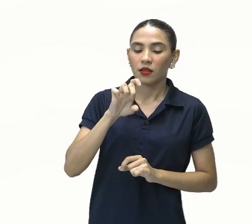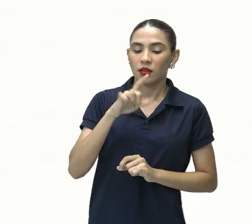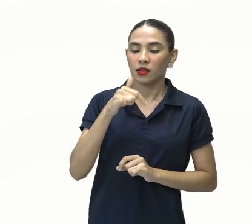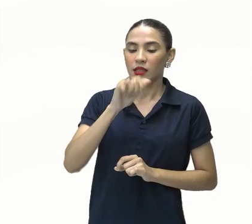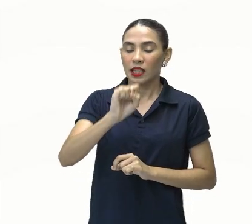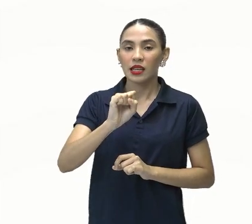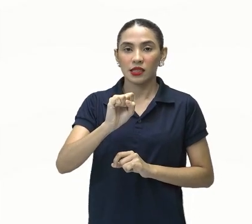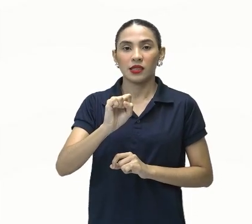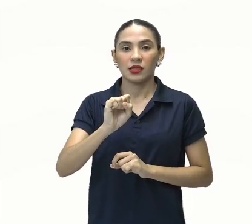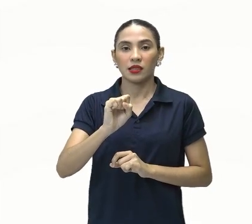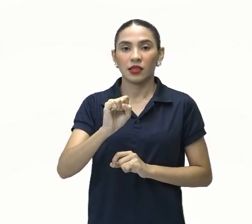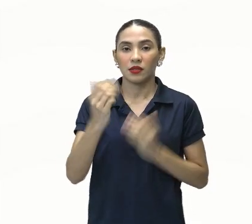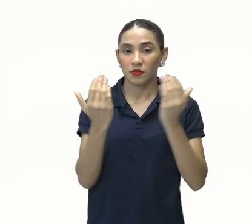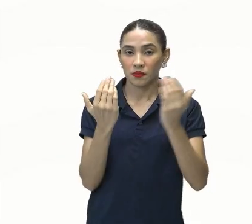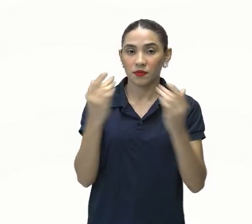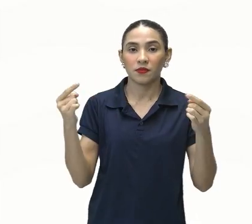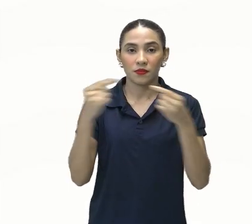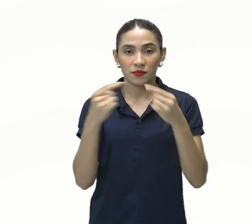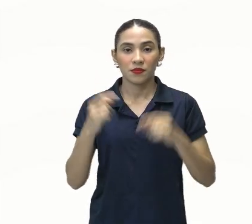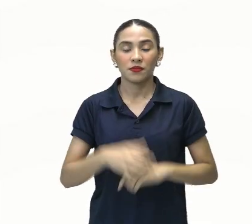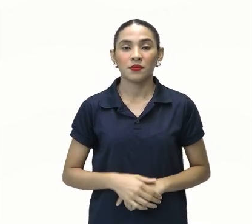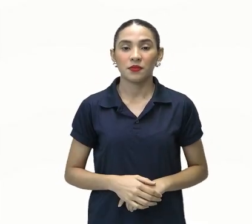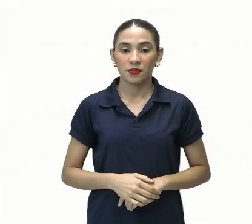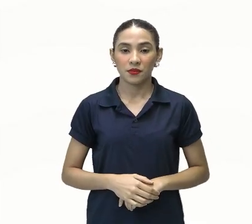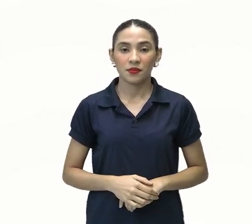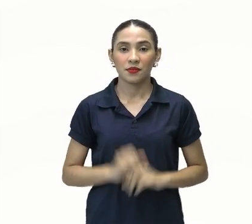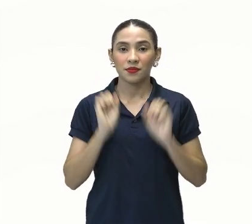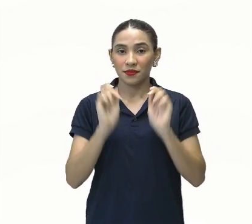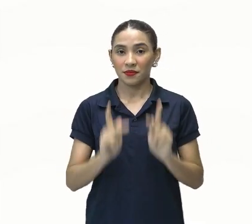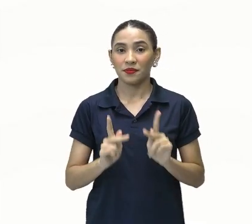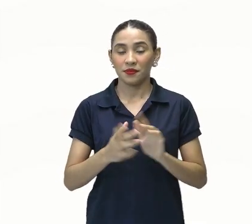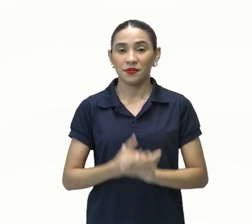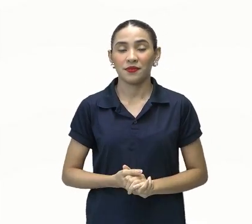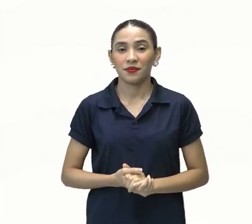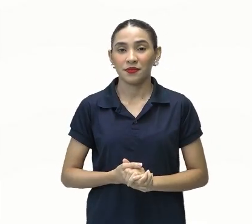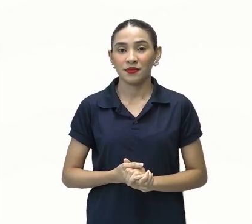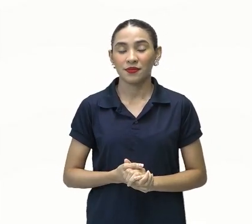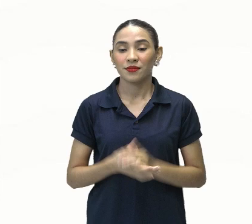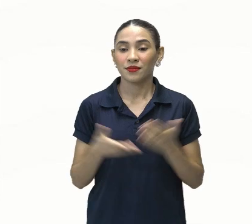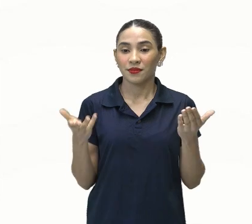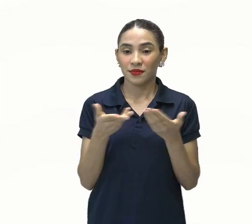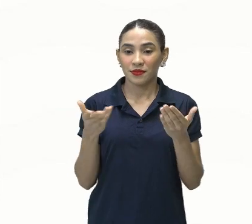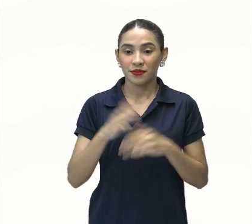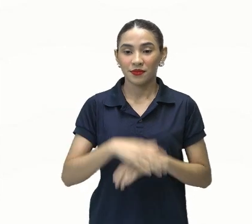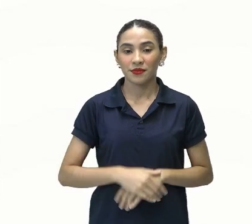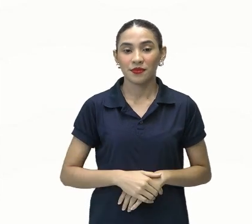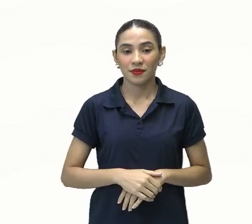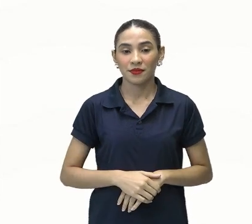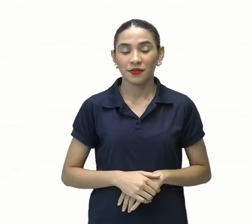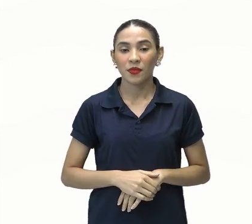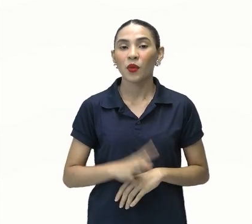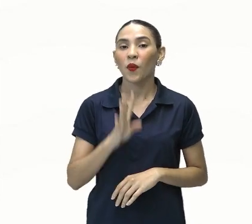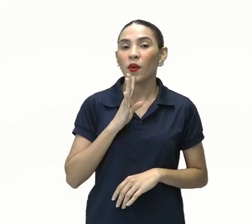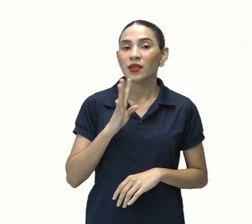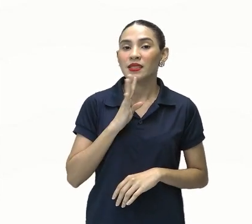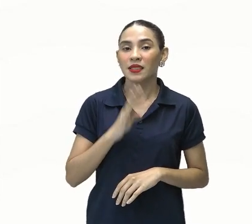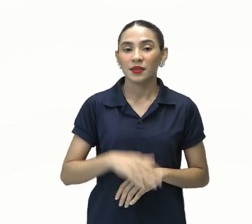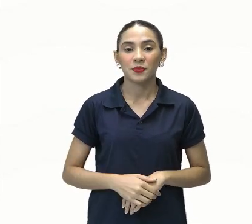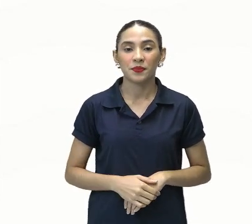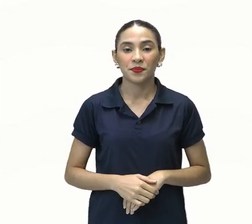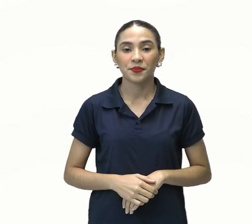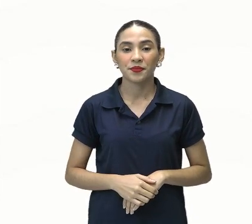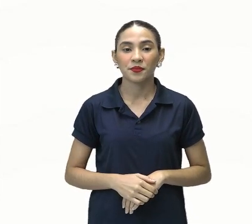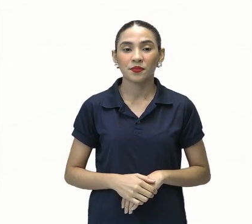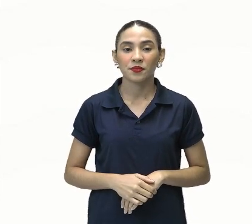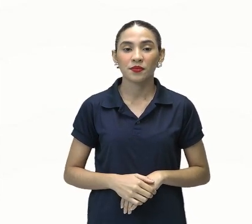diretamente proporcionais. Beleza? Agora vamos conhecer